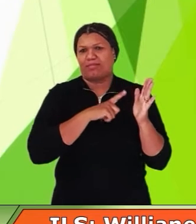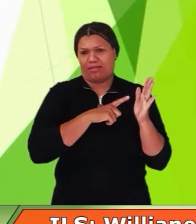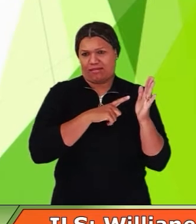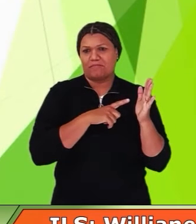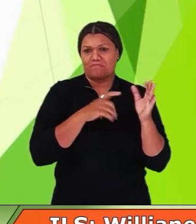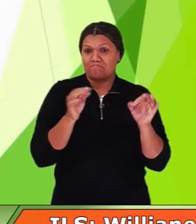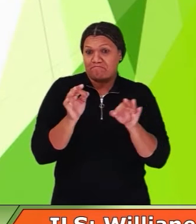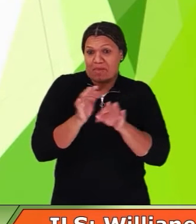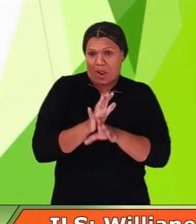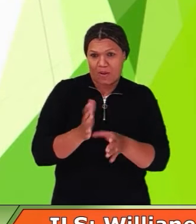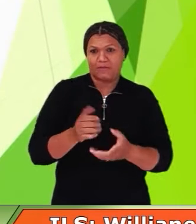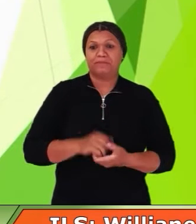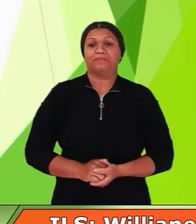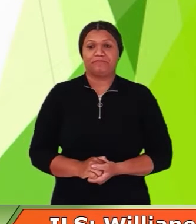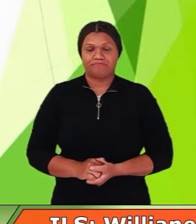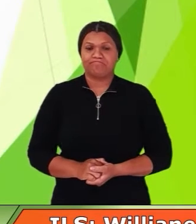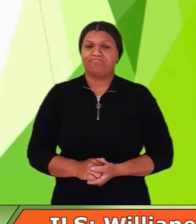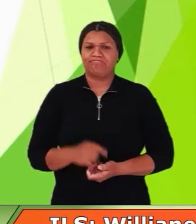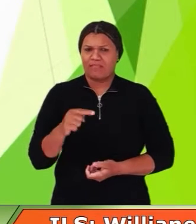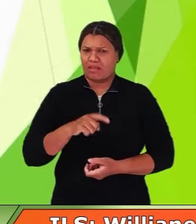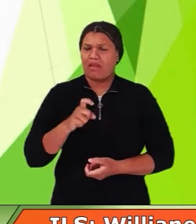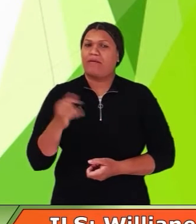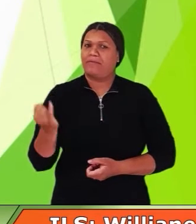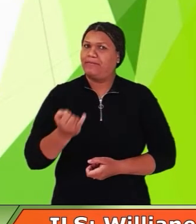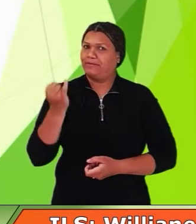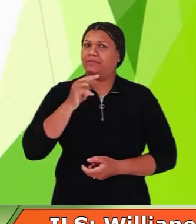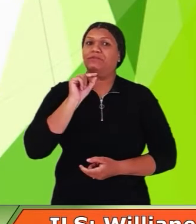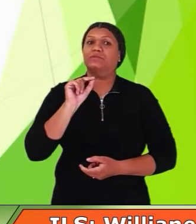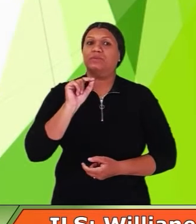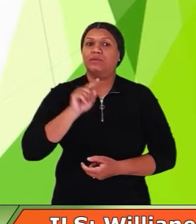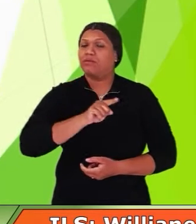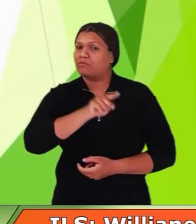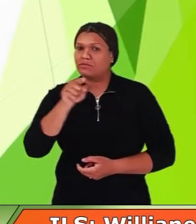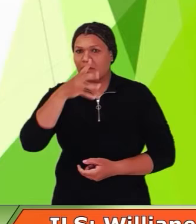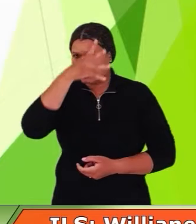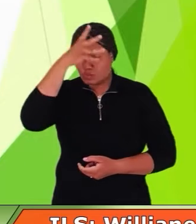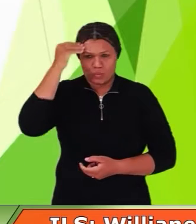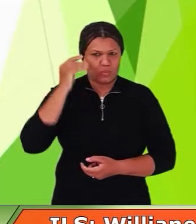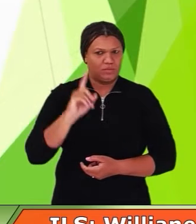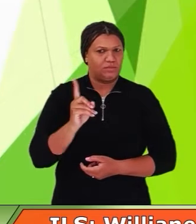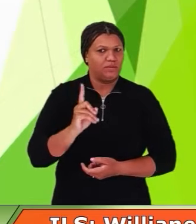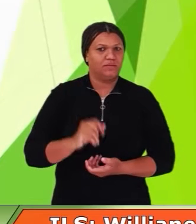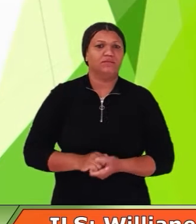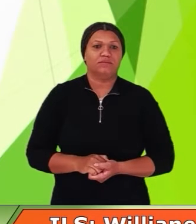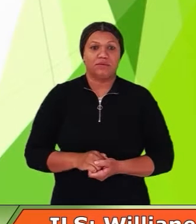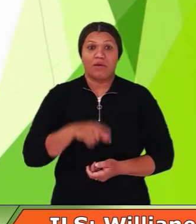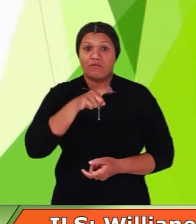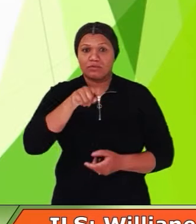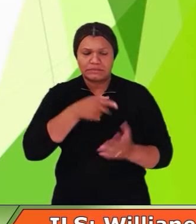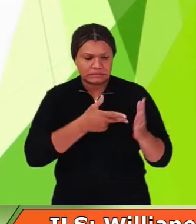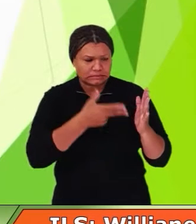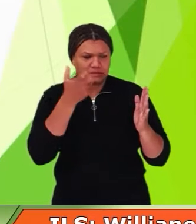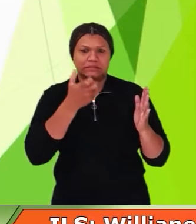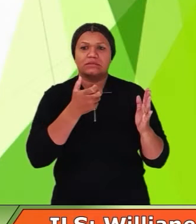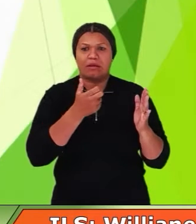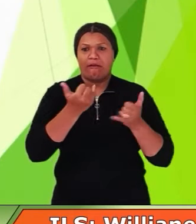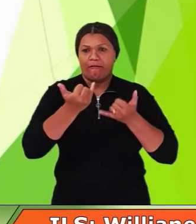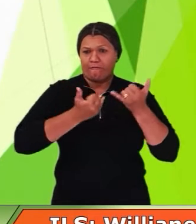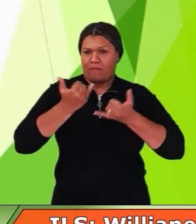nítidas E aí é muito importante que você não se esqueça para localizar